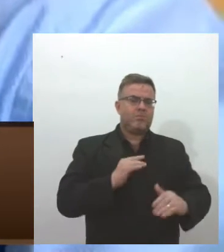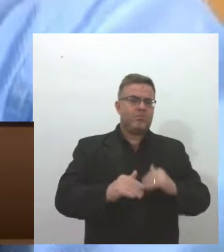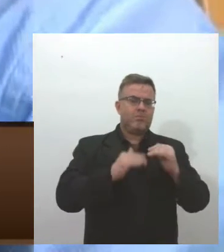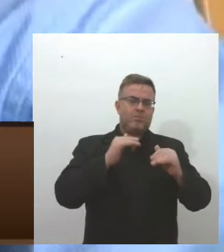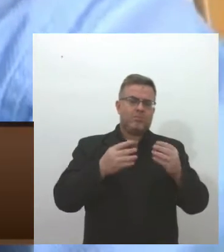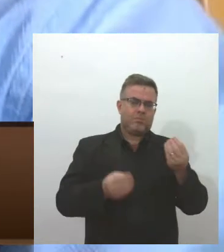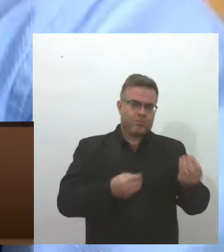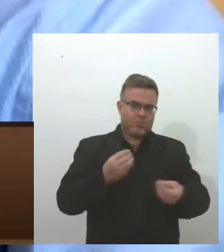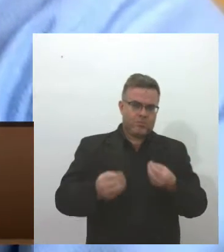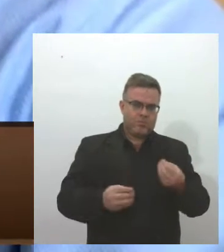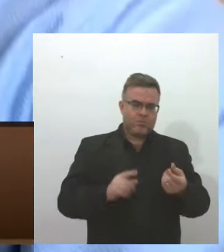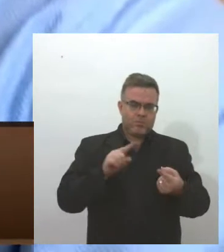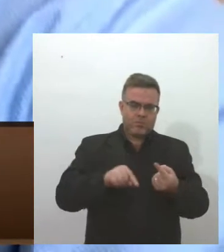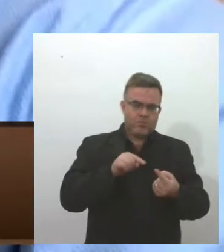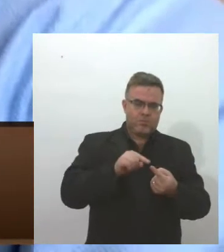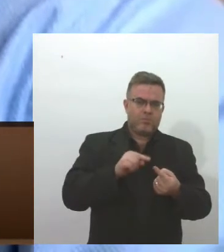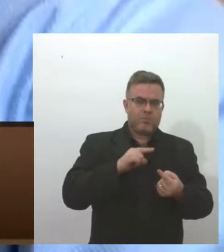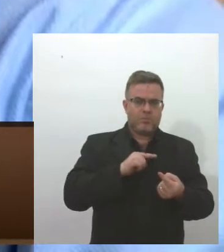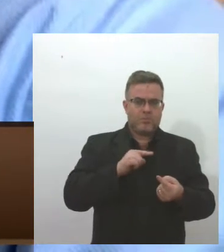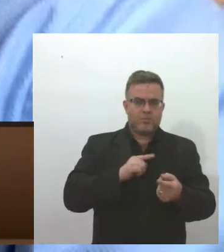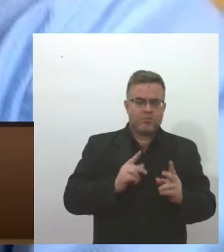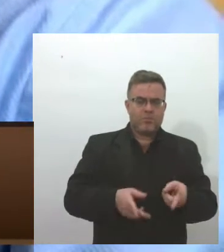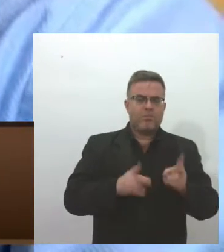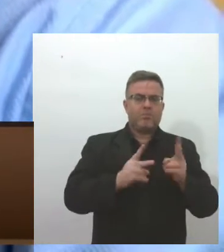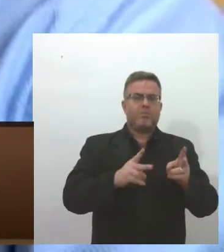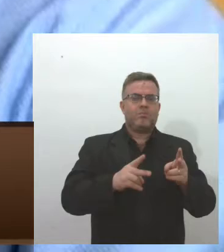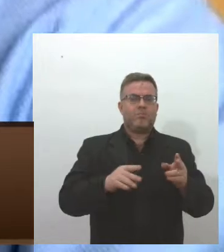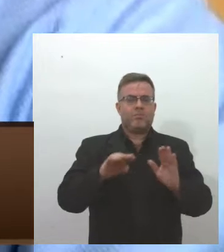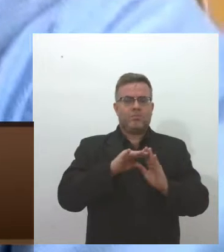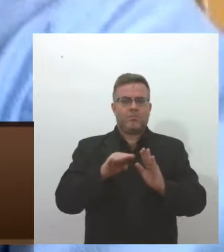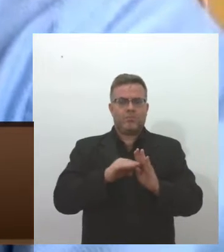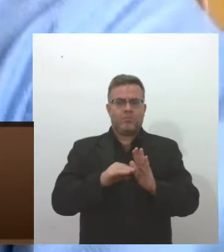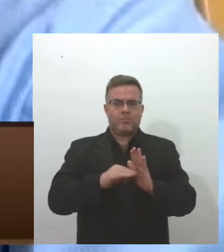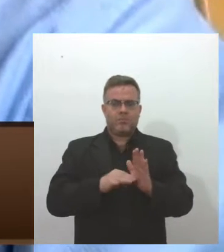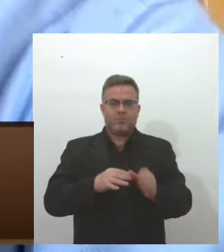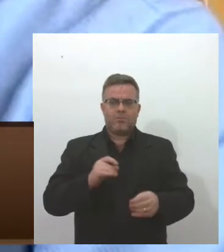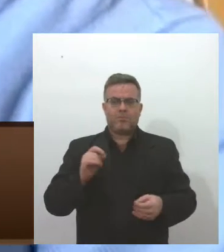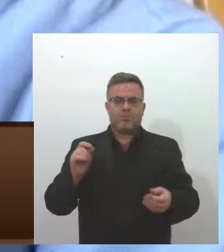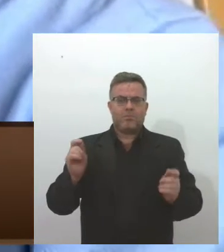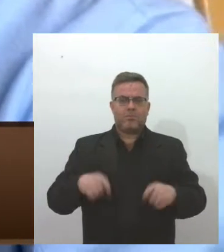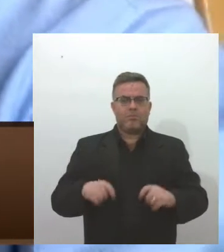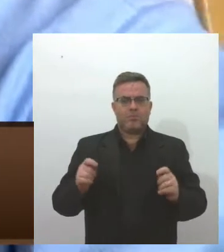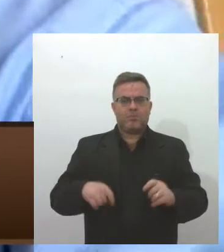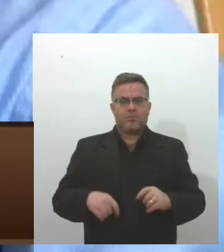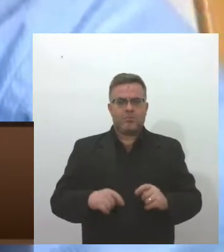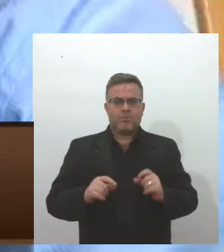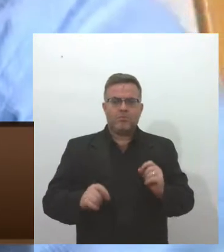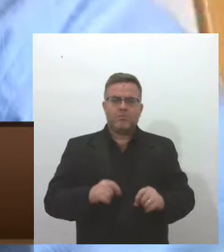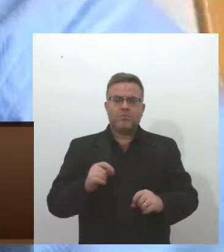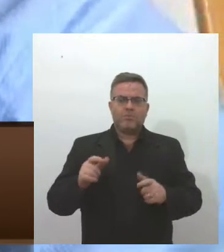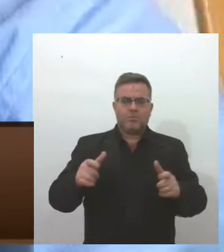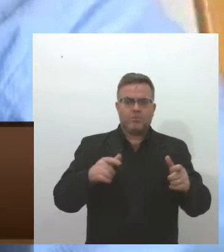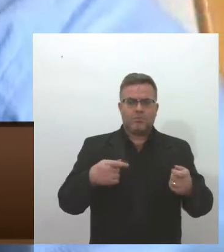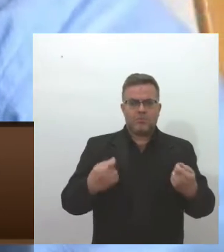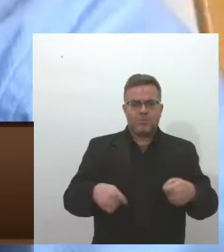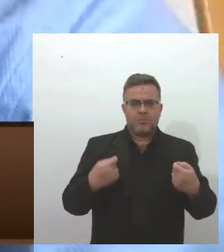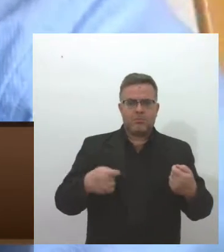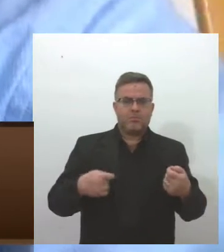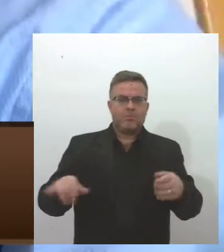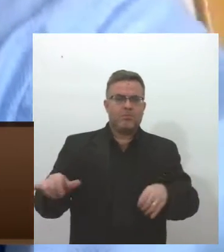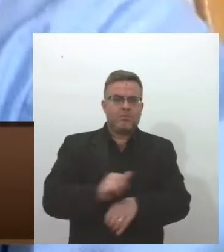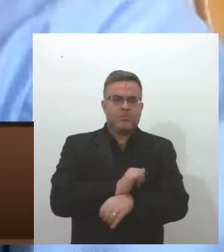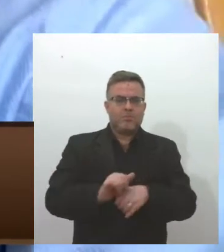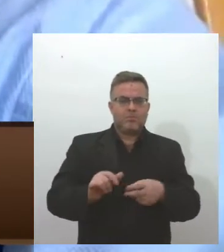às metas, os objetivos do planejamento estratégico. Obviamente que o planejamento é algo que ele precisa ser dinâmico, ele precisa